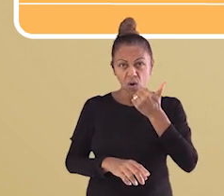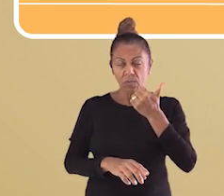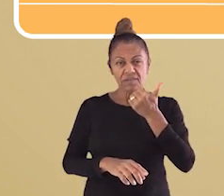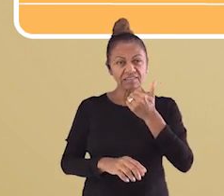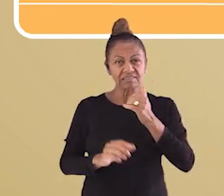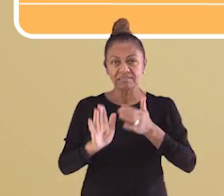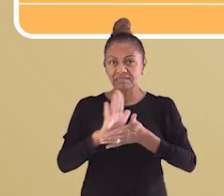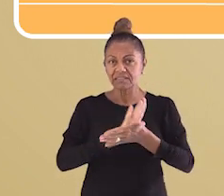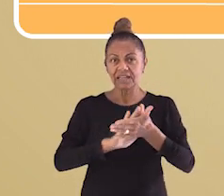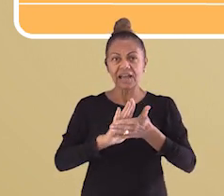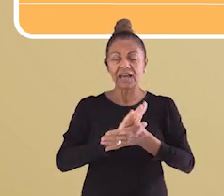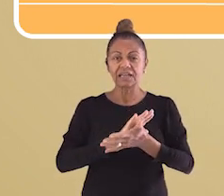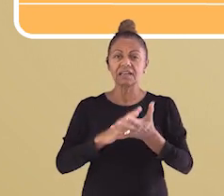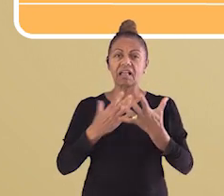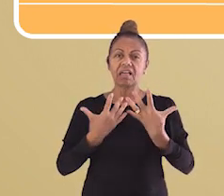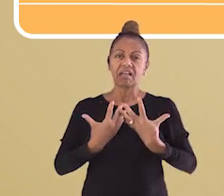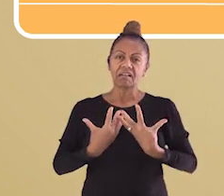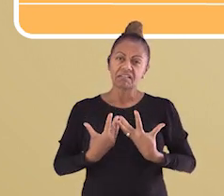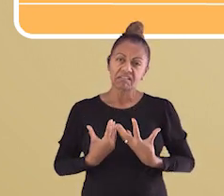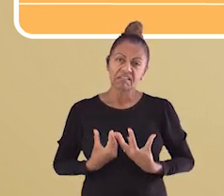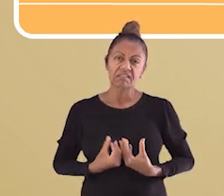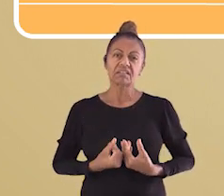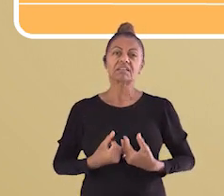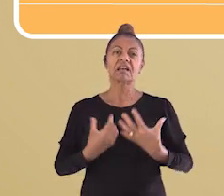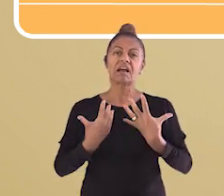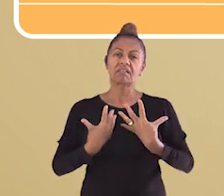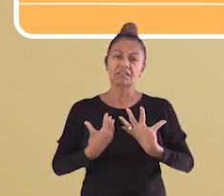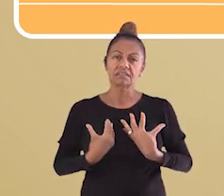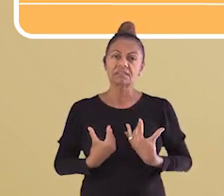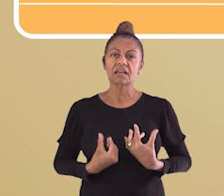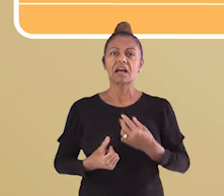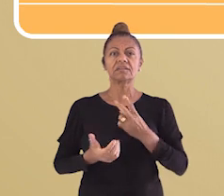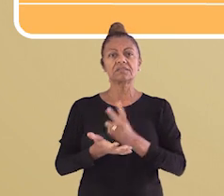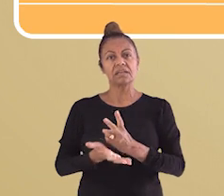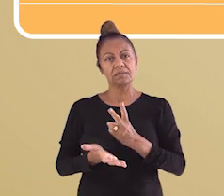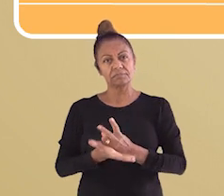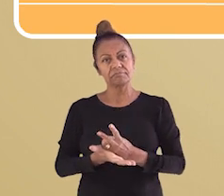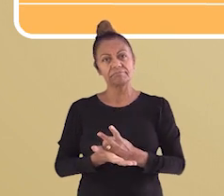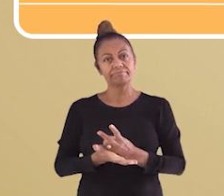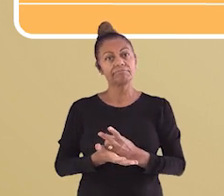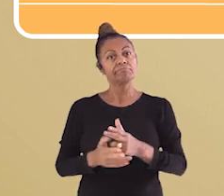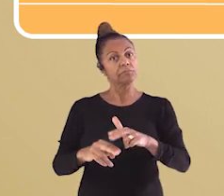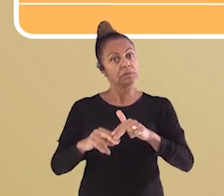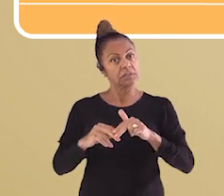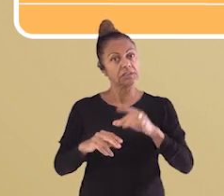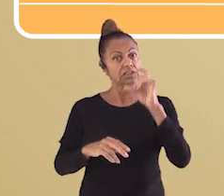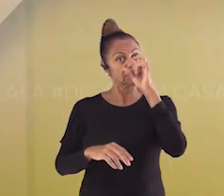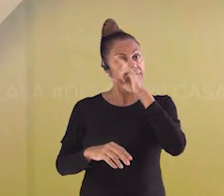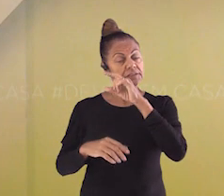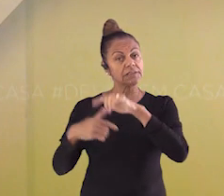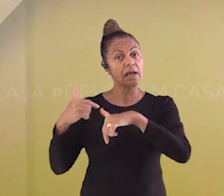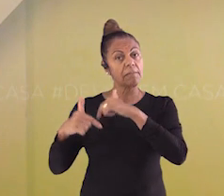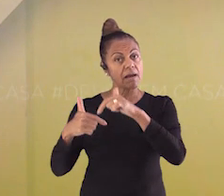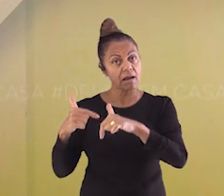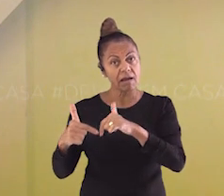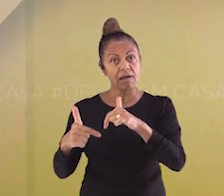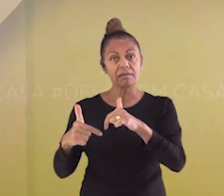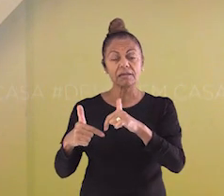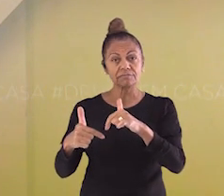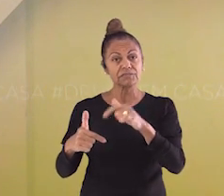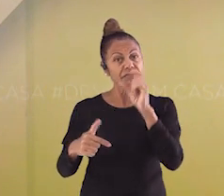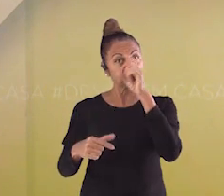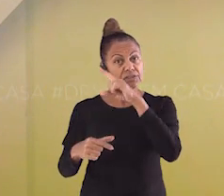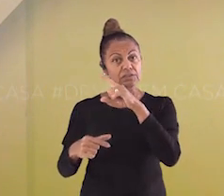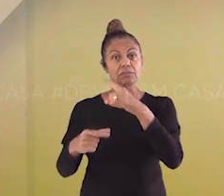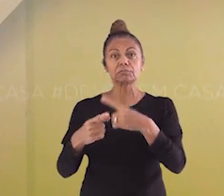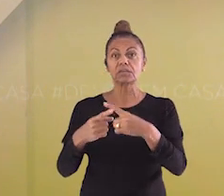Perde a concentração, e é por isso que é tão difícil trabalhar e estudar quando a gente não se alimenta corretamente. Eles são encontrados em